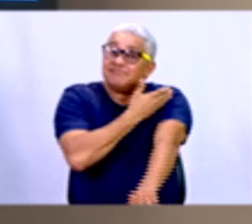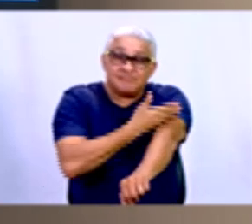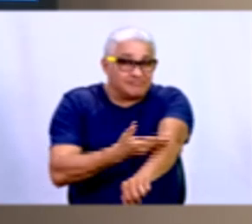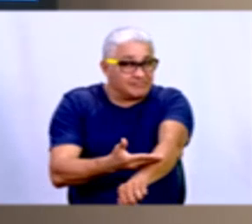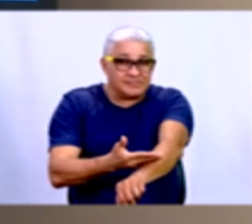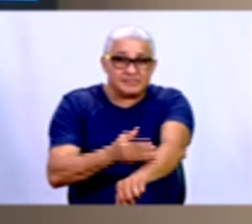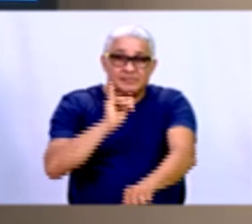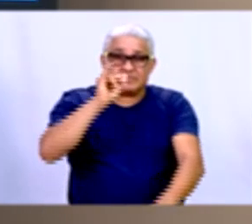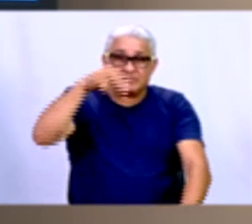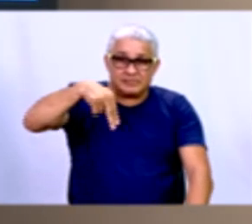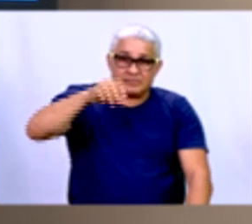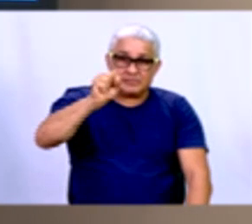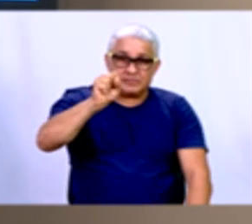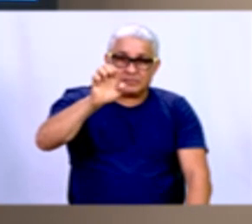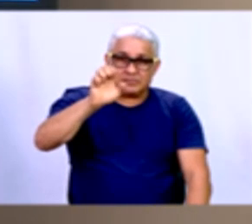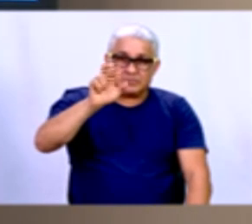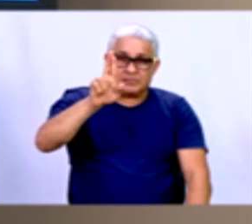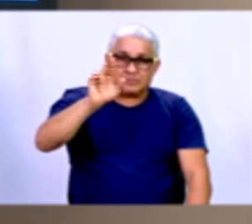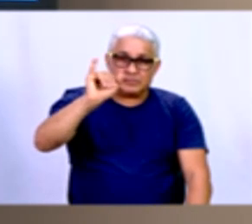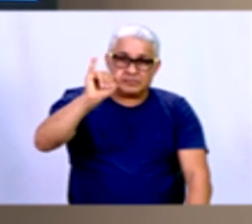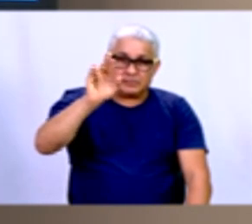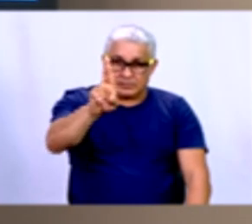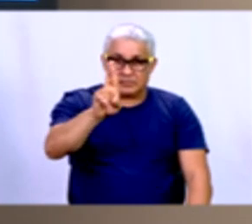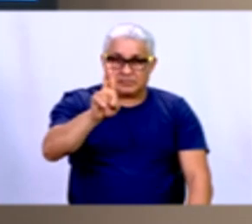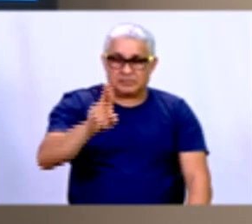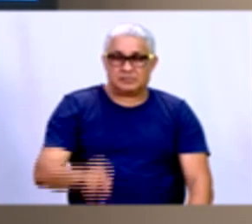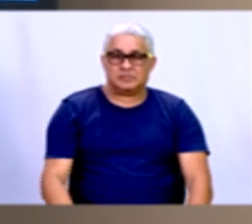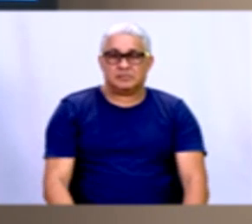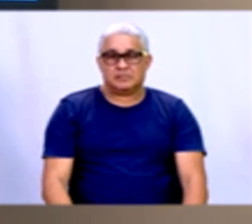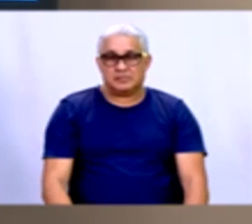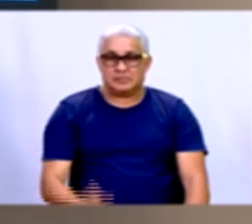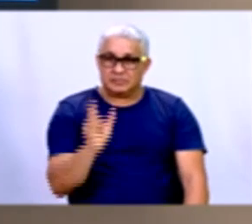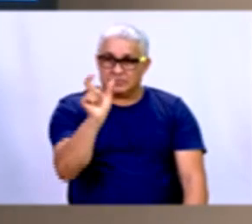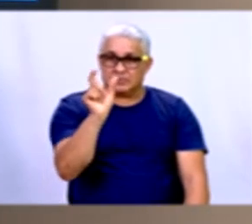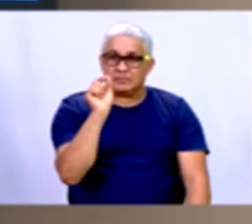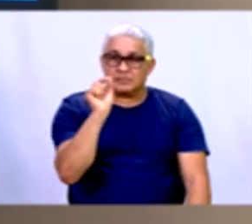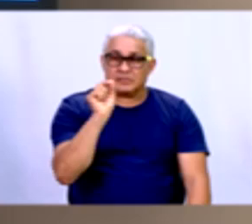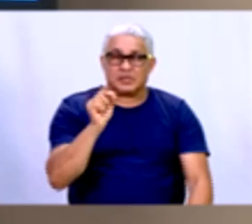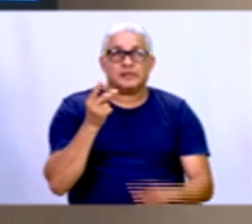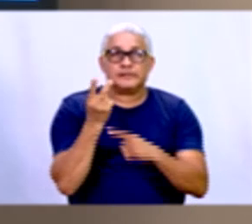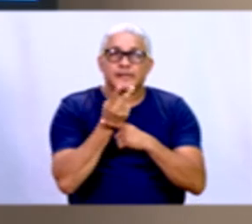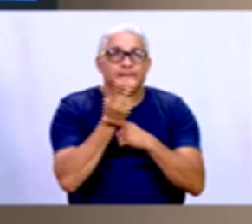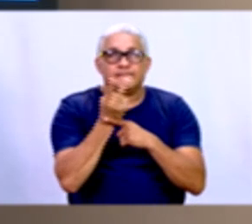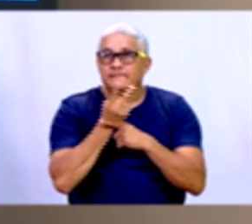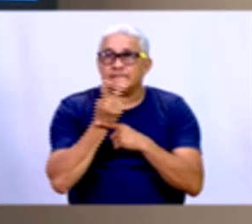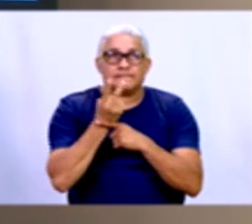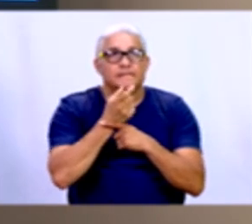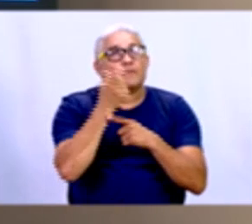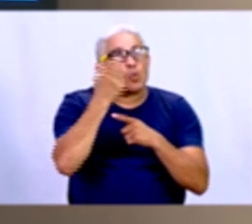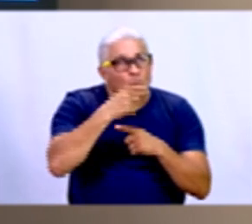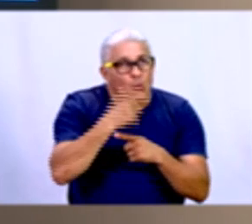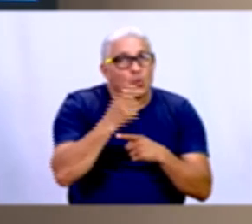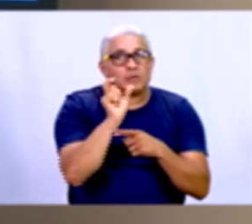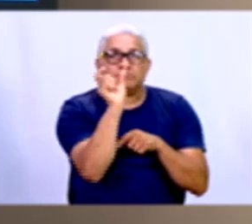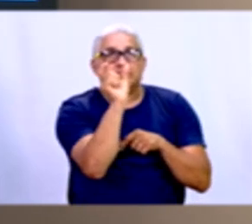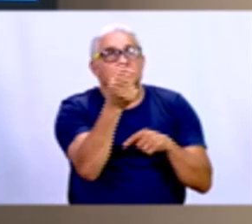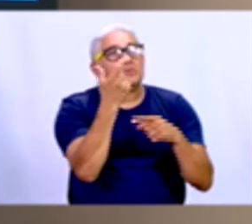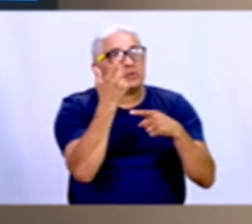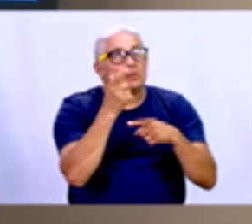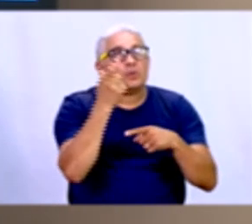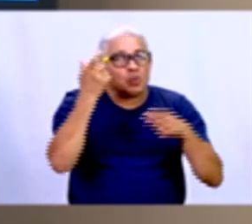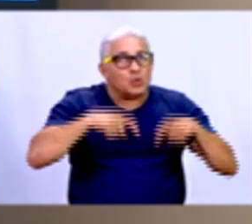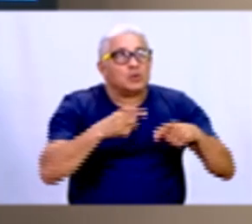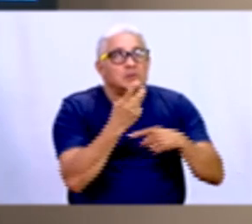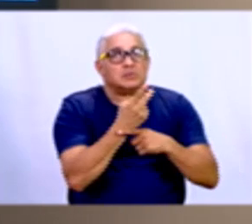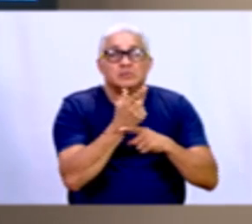com inserir. Só que a gente procurava lá onde é que era o inserir e não achava. Por que a gente não